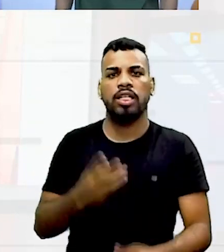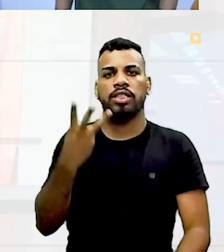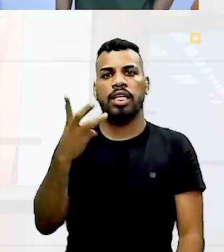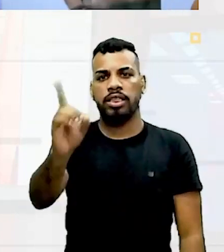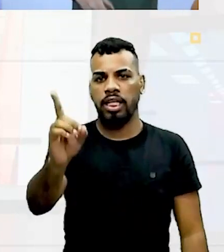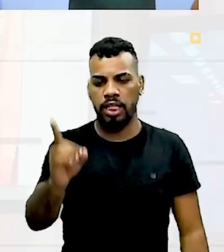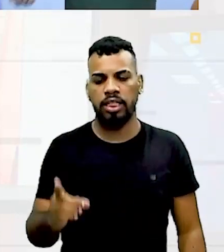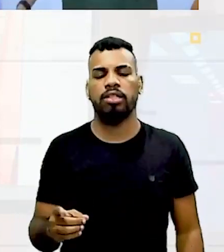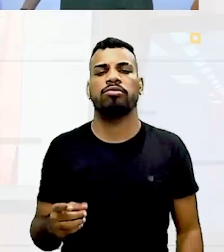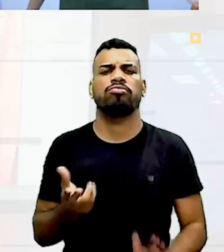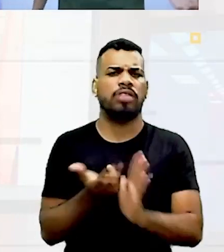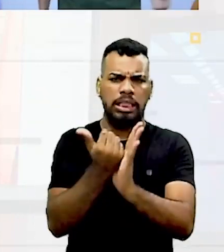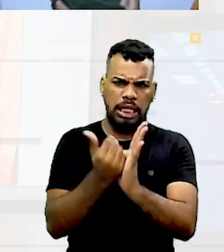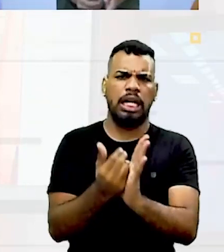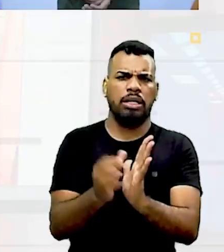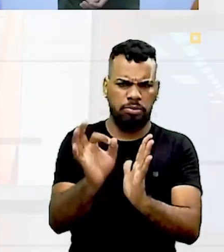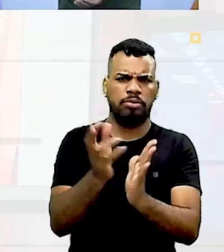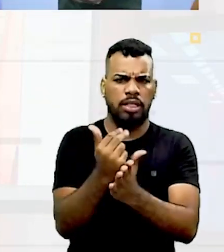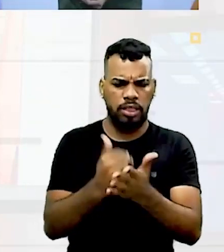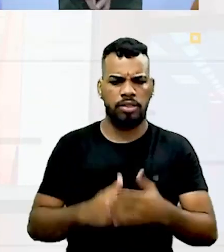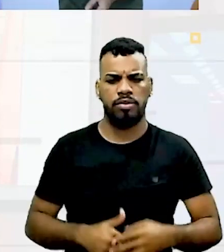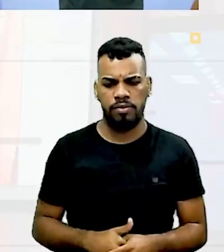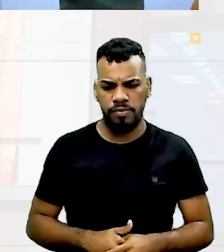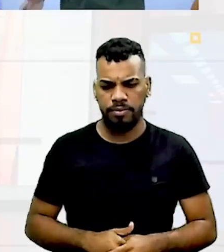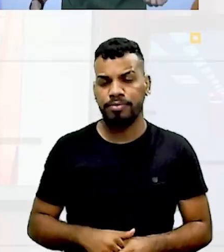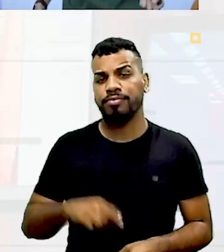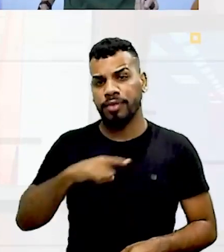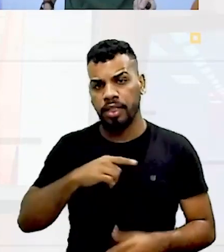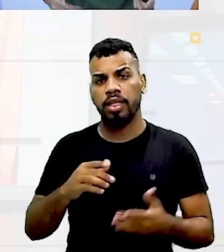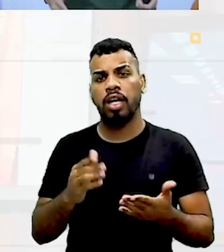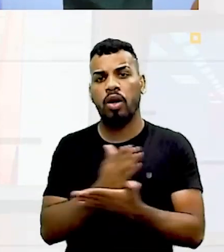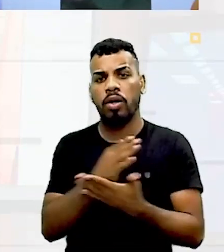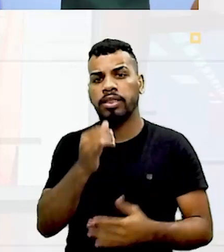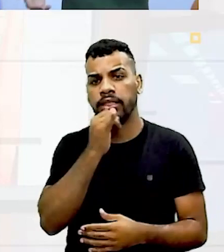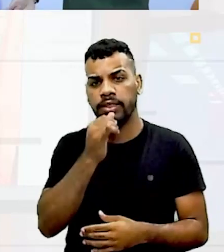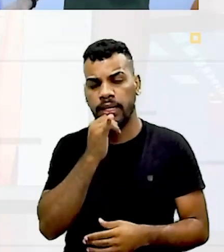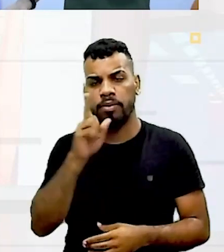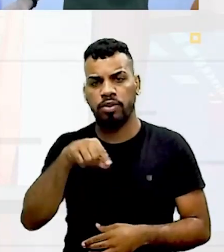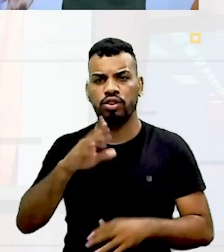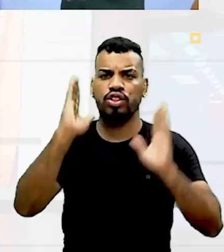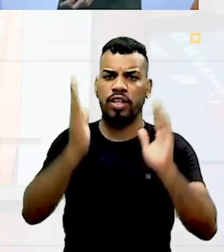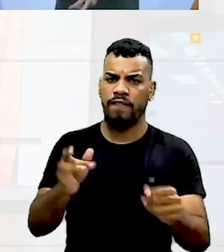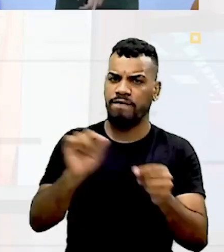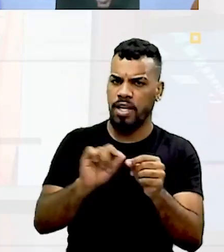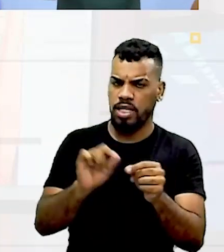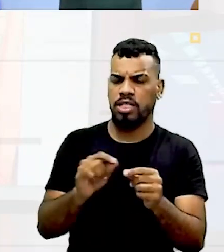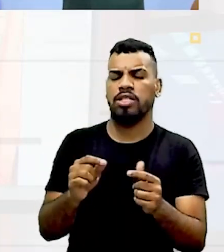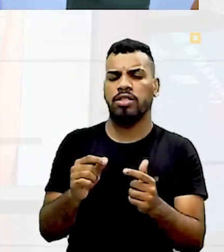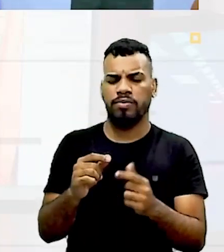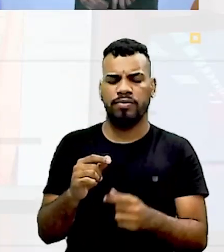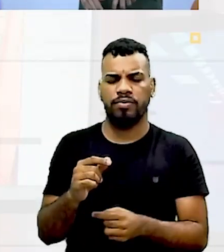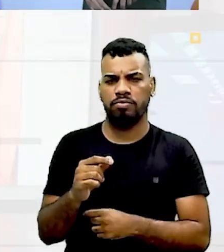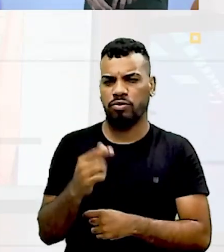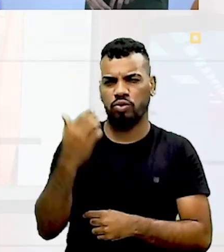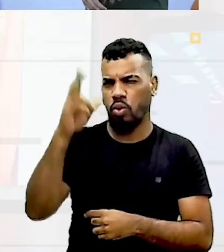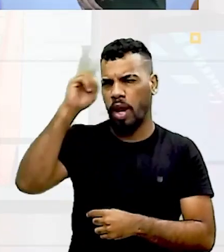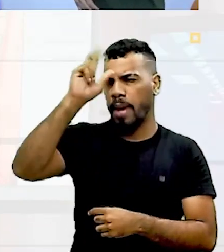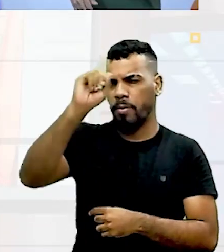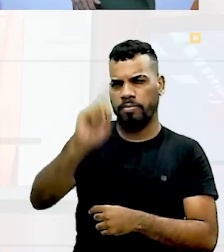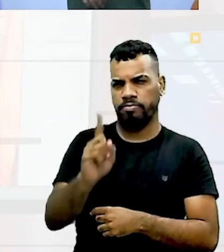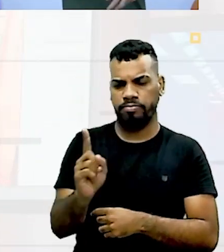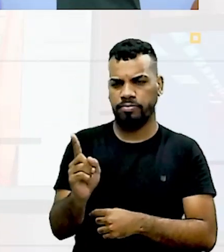3D, desenhos mesmo. Tem alguns desenhos da Netflix que foram feitos no Blender, eu não consigo me recordar